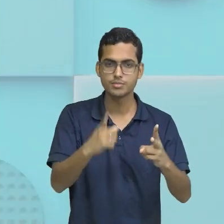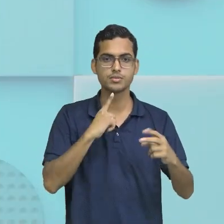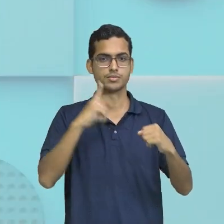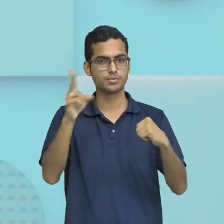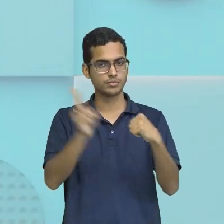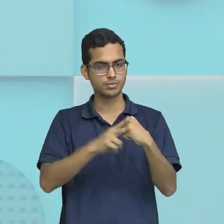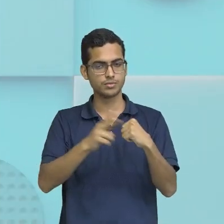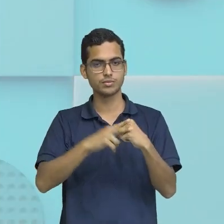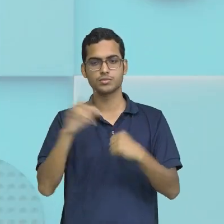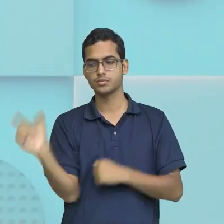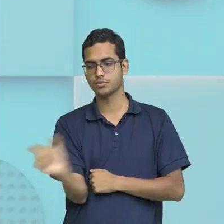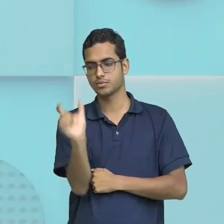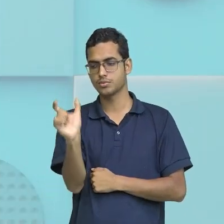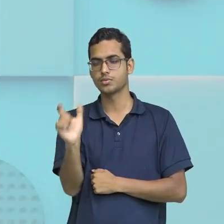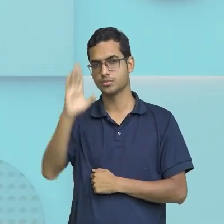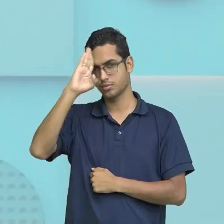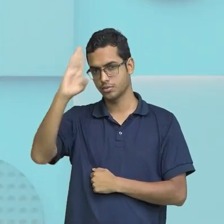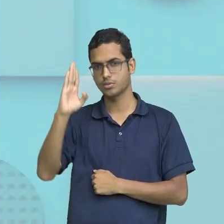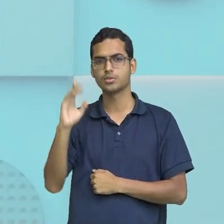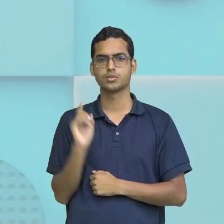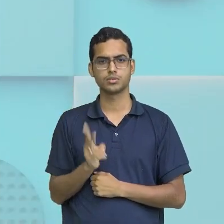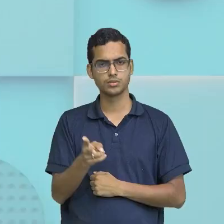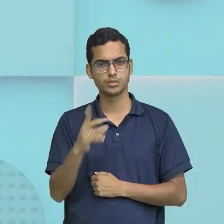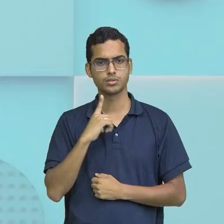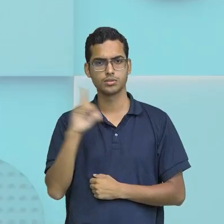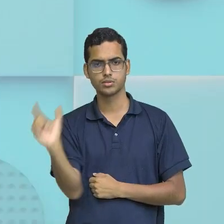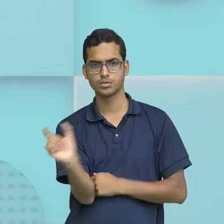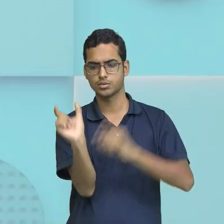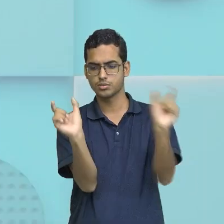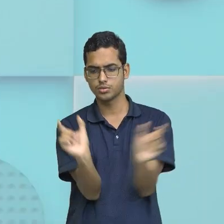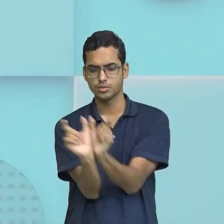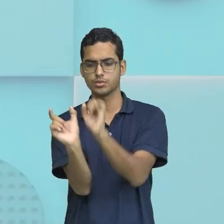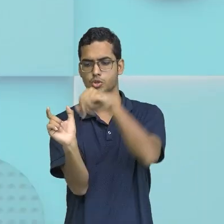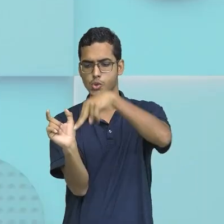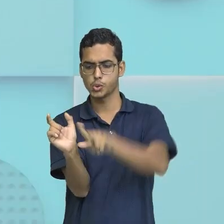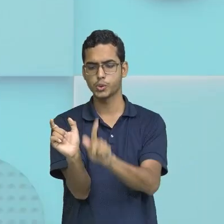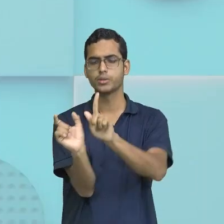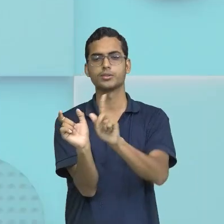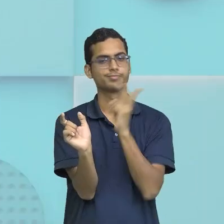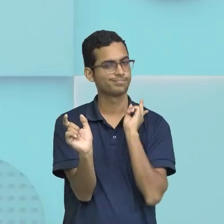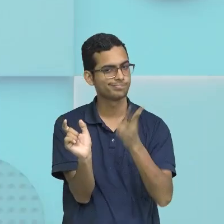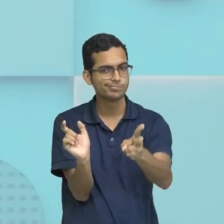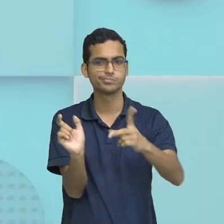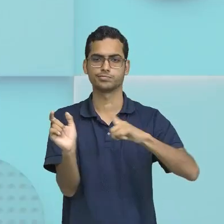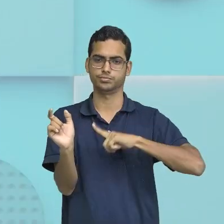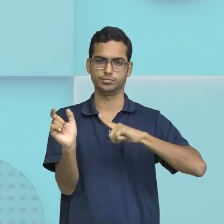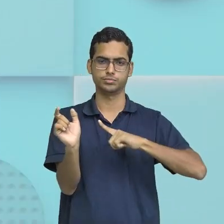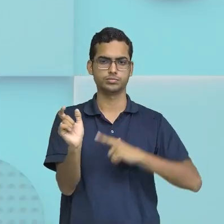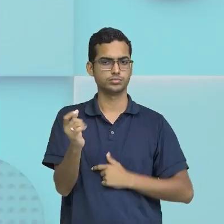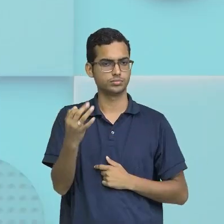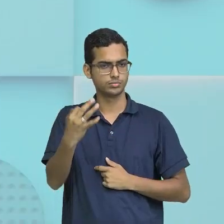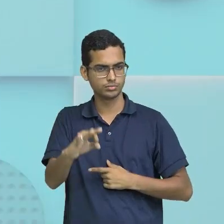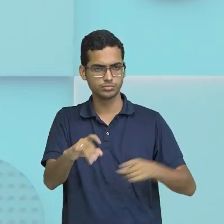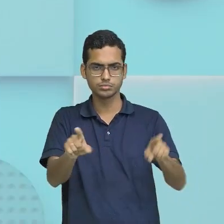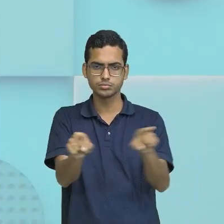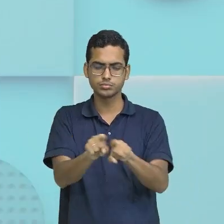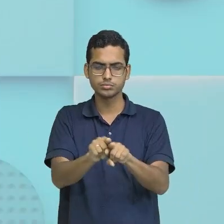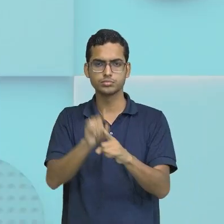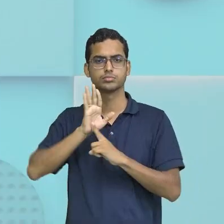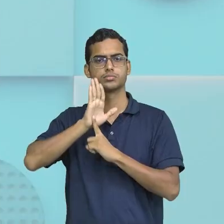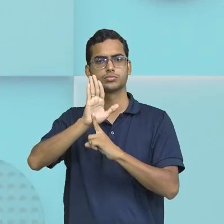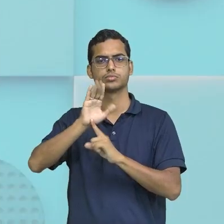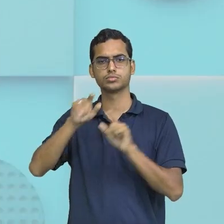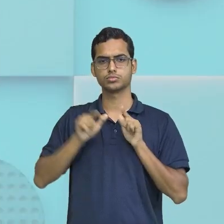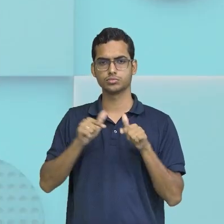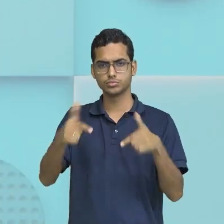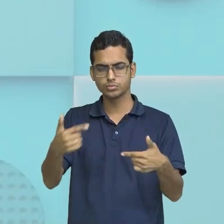verbo principal vai estar sempre acrescido de ing, tá certo? É o verbo principal acrescido de ing, indicando que ele está